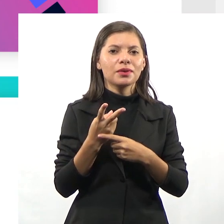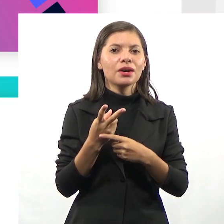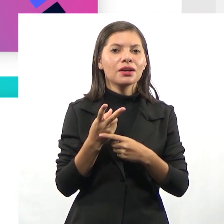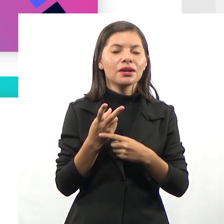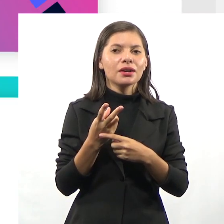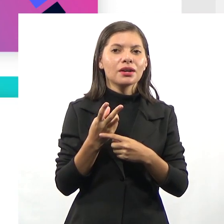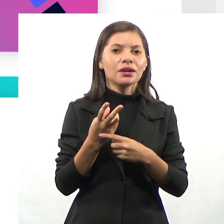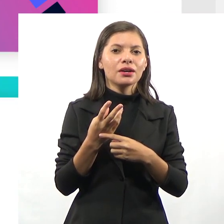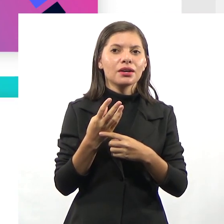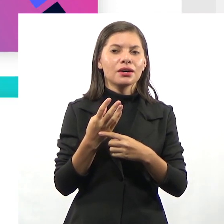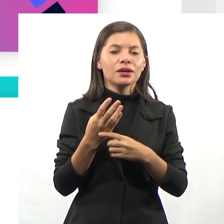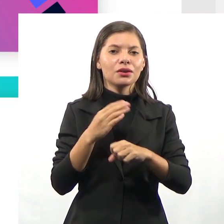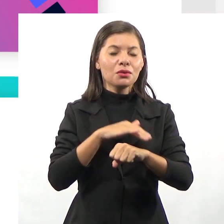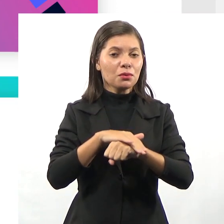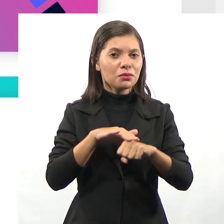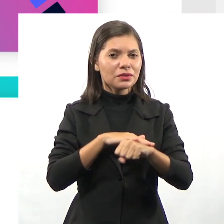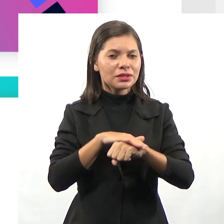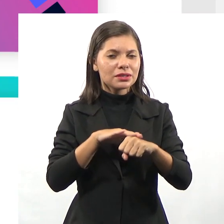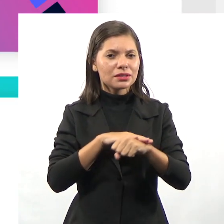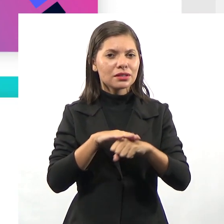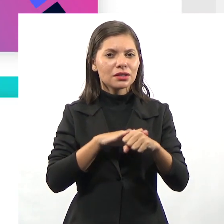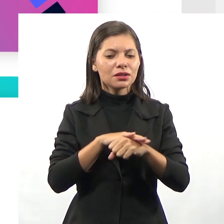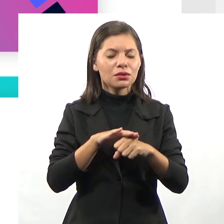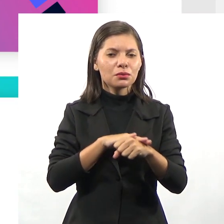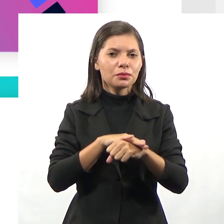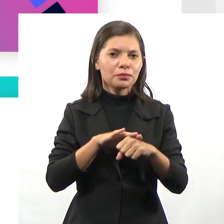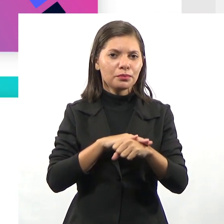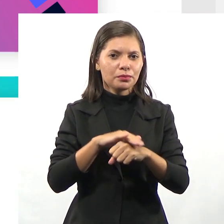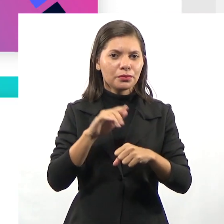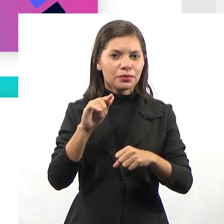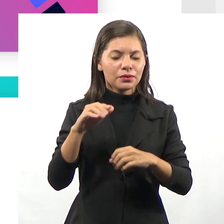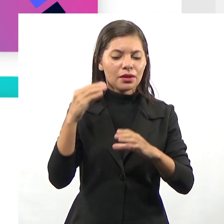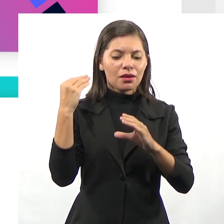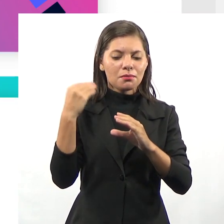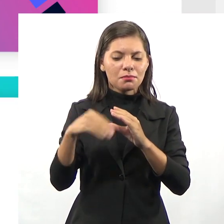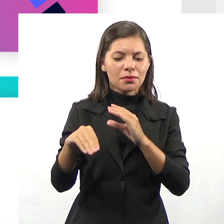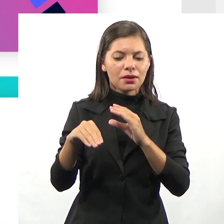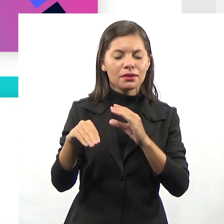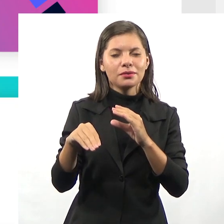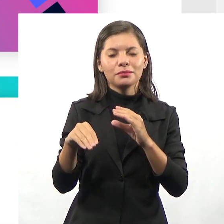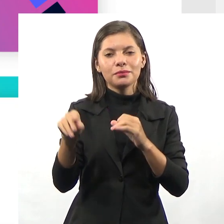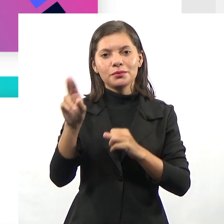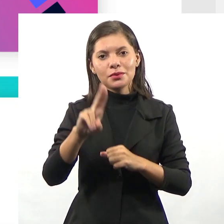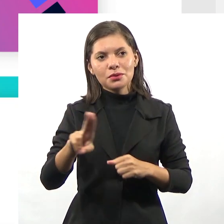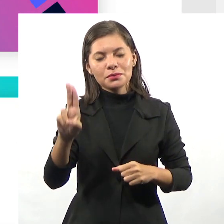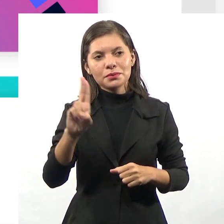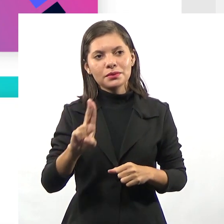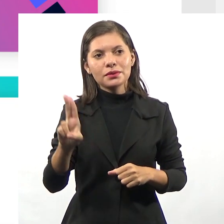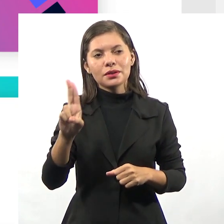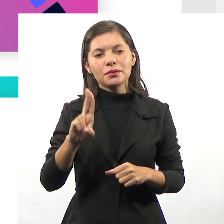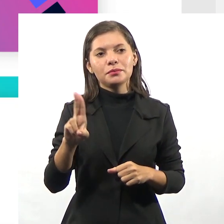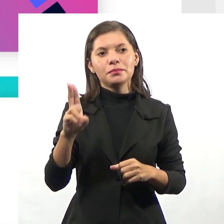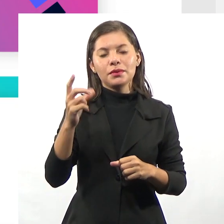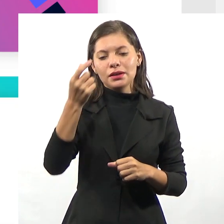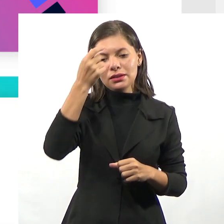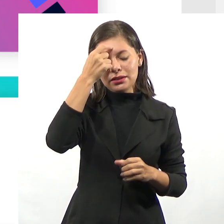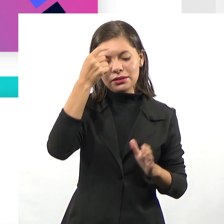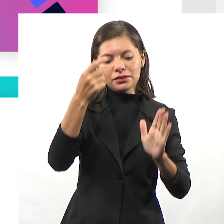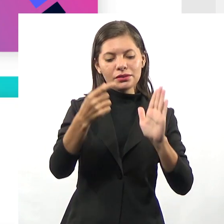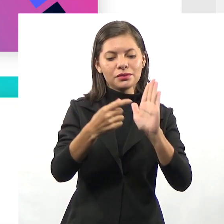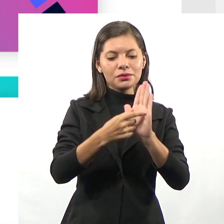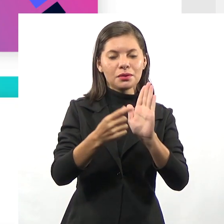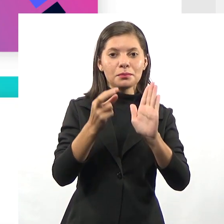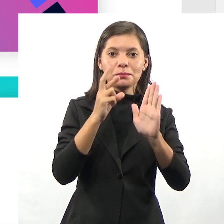você estivesse conversando com o buscador, como se você estivesse num chat com o buscador, e ele vai usar a